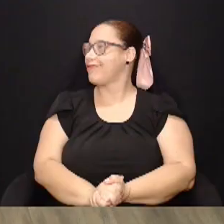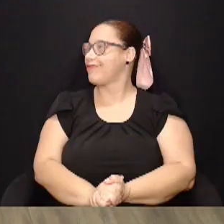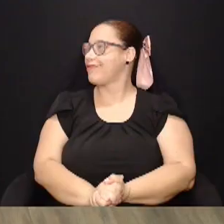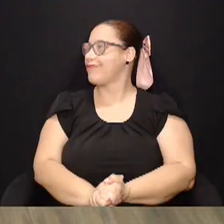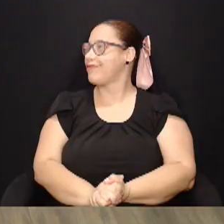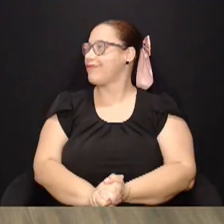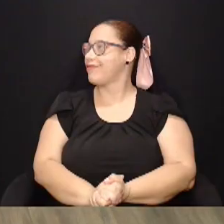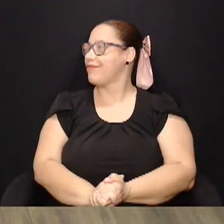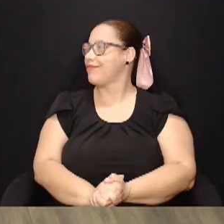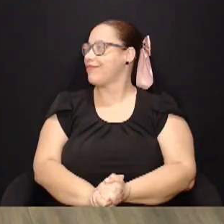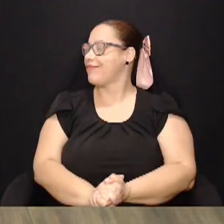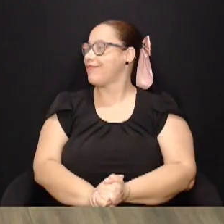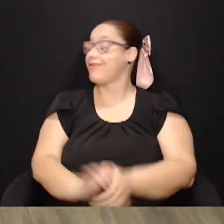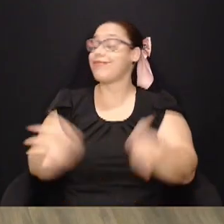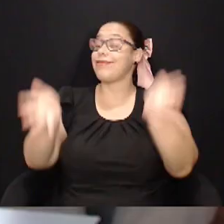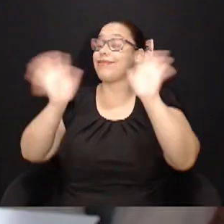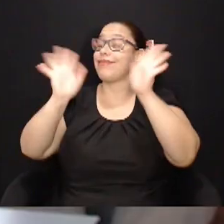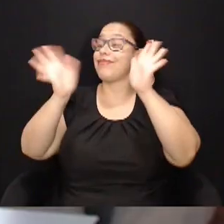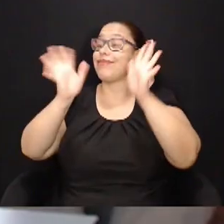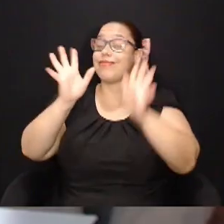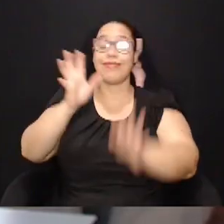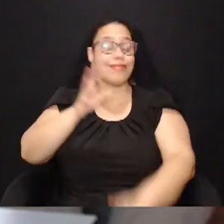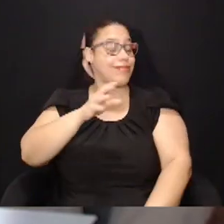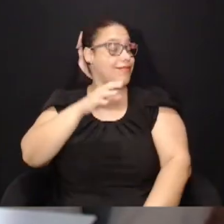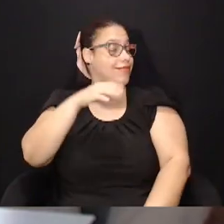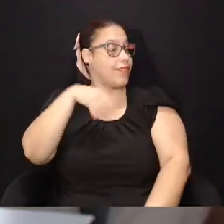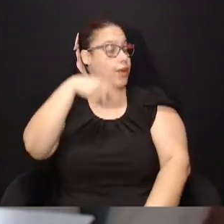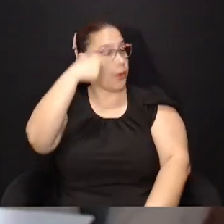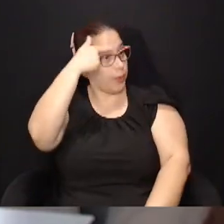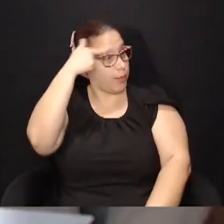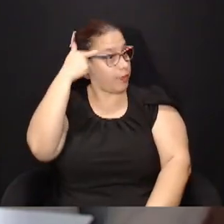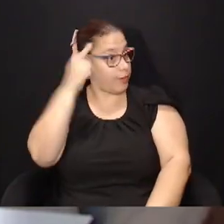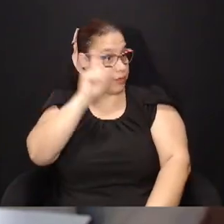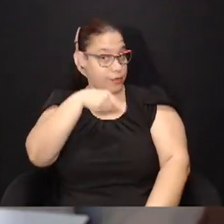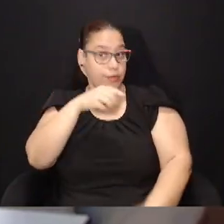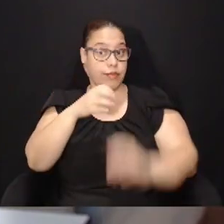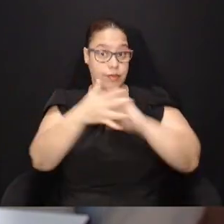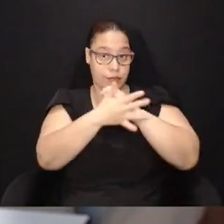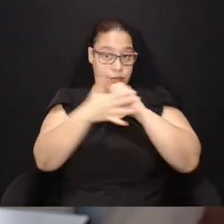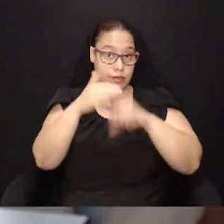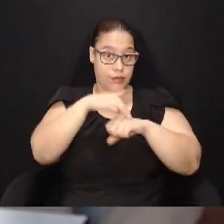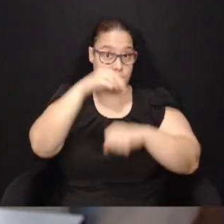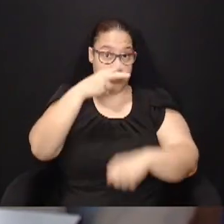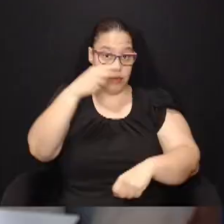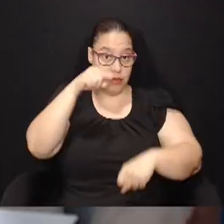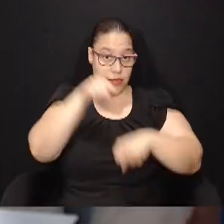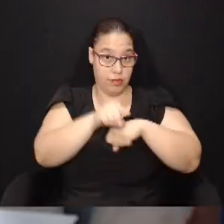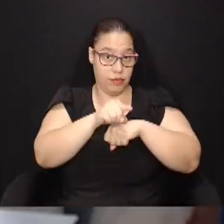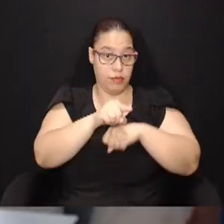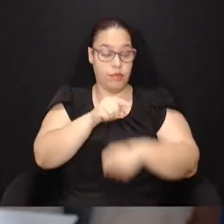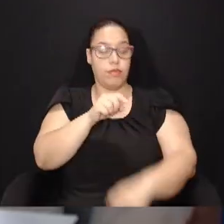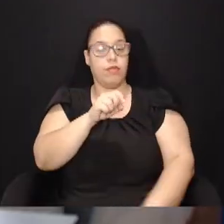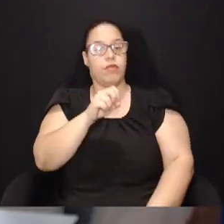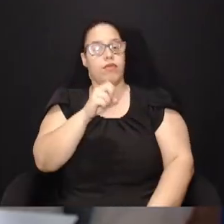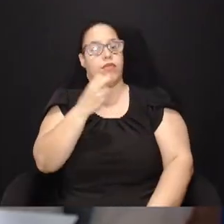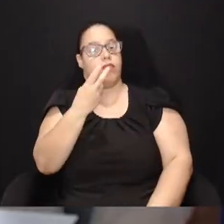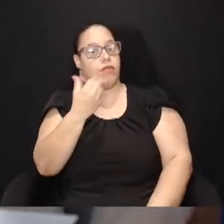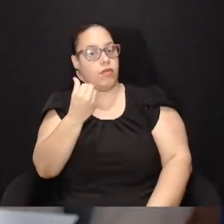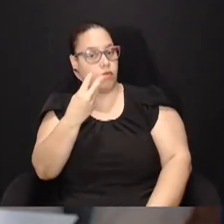Olá, Gabriel, boa tarde, muito obrigada. É isso mesmo, o Seprocamp está com 2.163 vagas disponíveis para